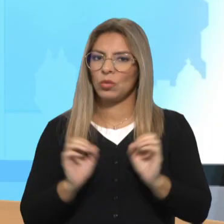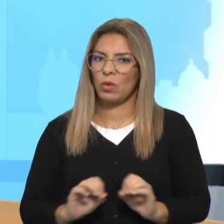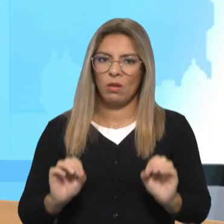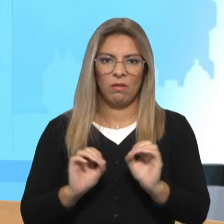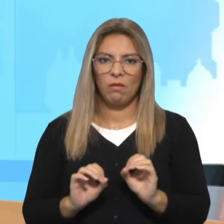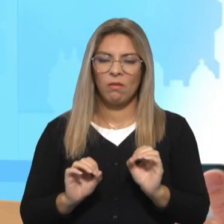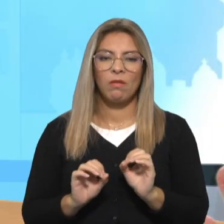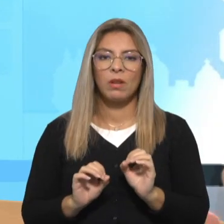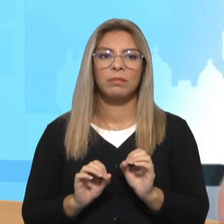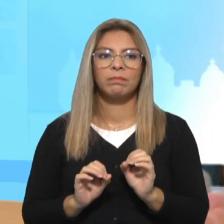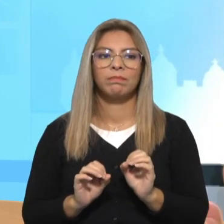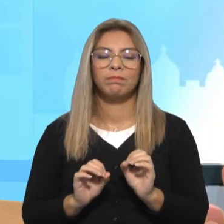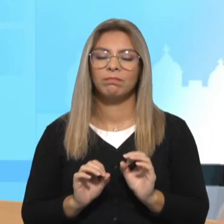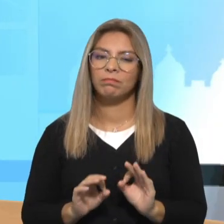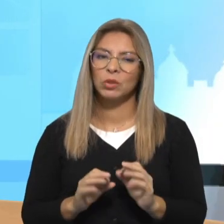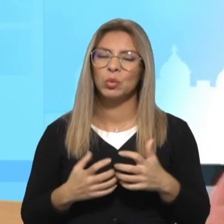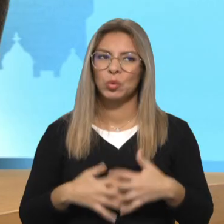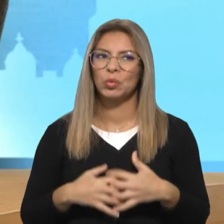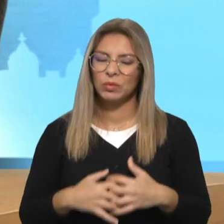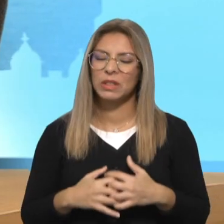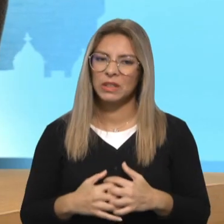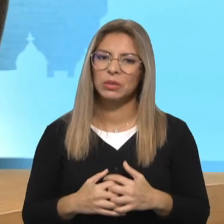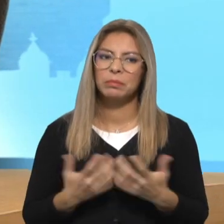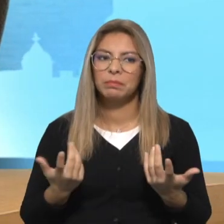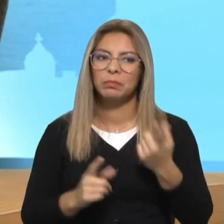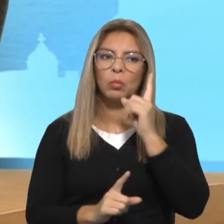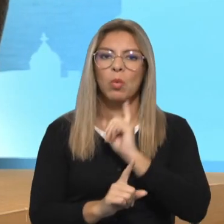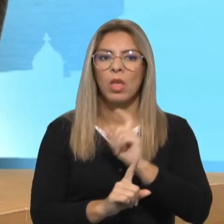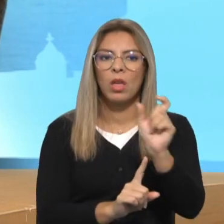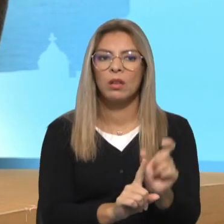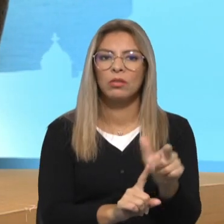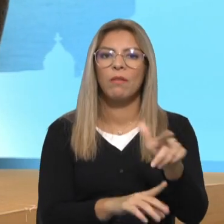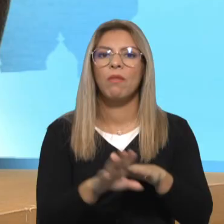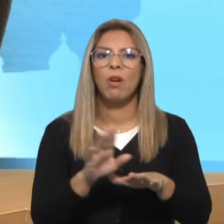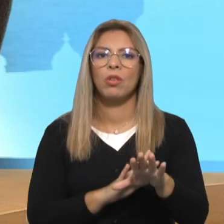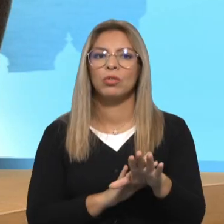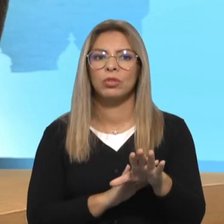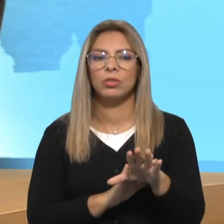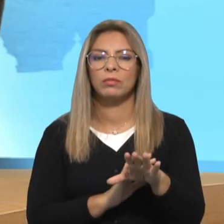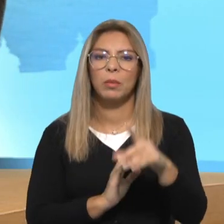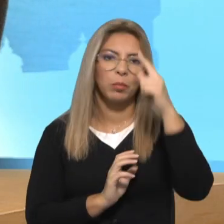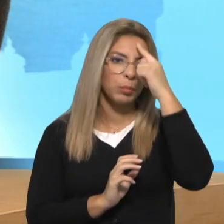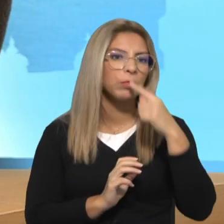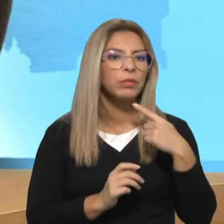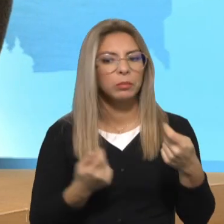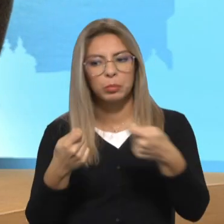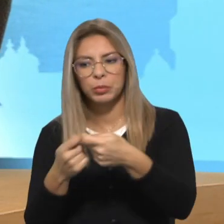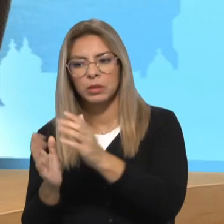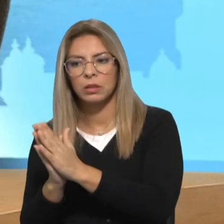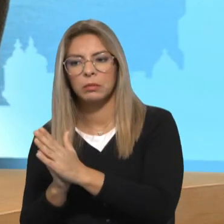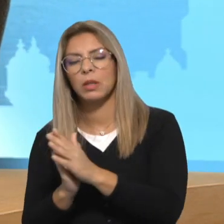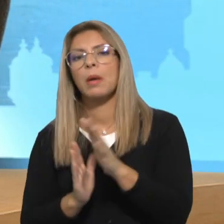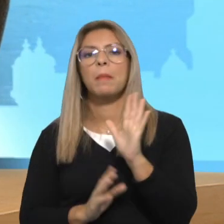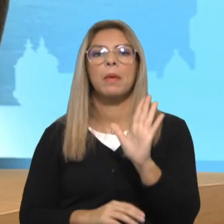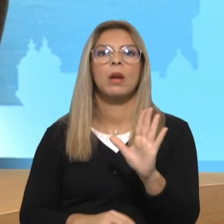sobre o papel das mulheres. Se bem que nós temos, por exemplo, aqui a nossa reverenda Abilene,